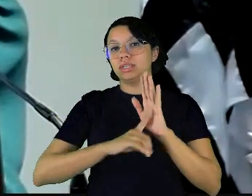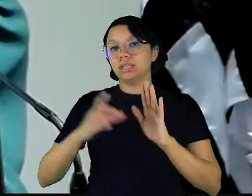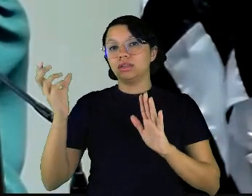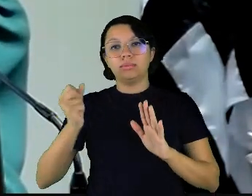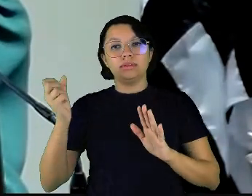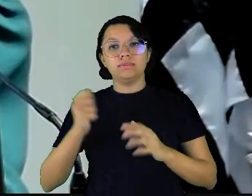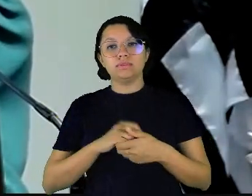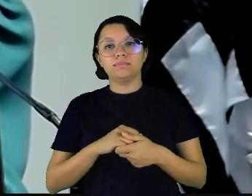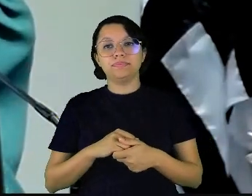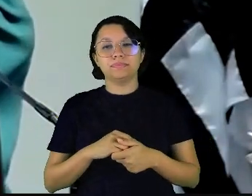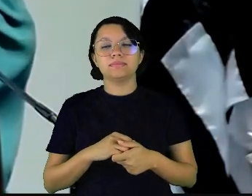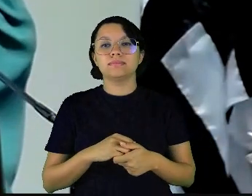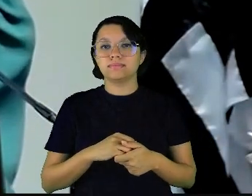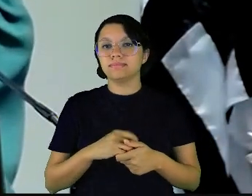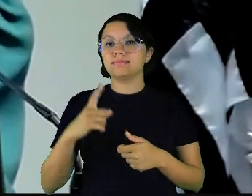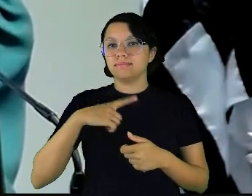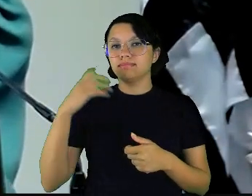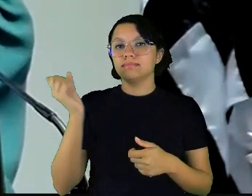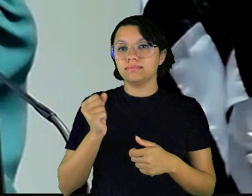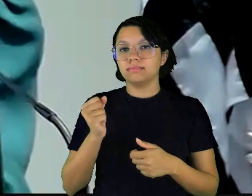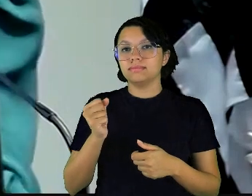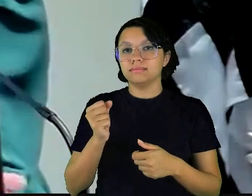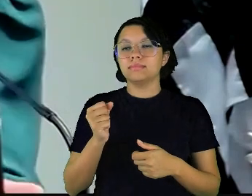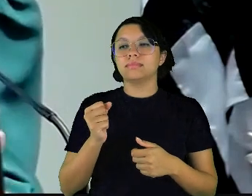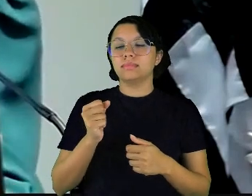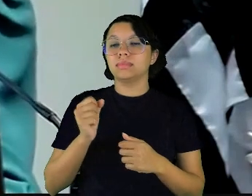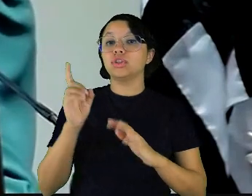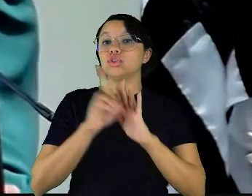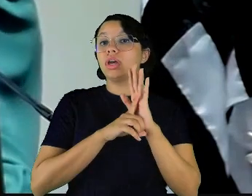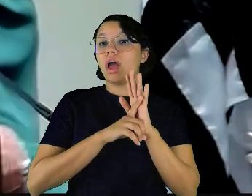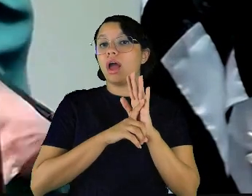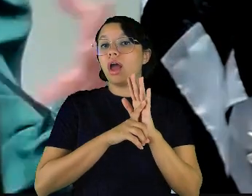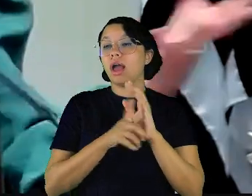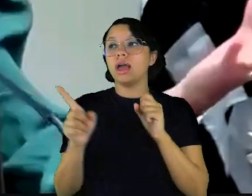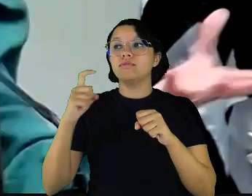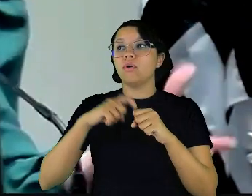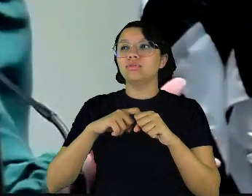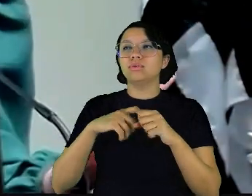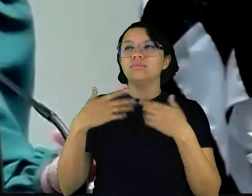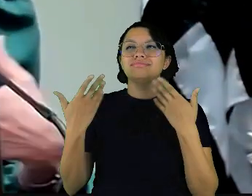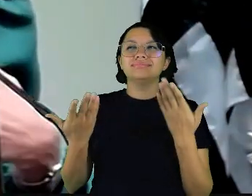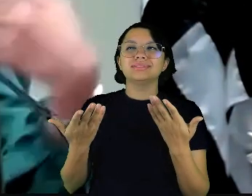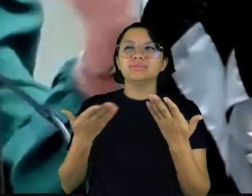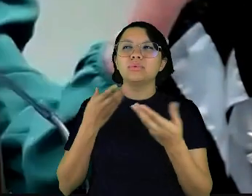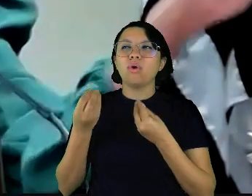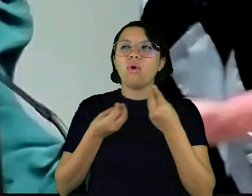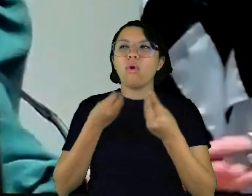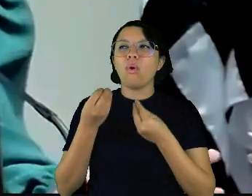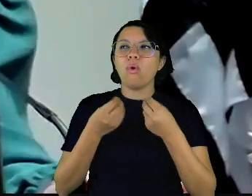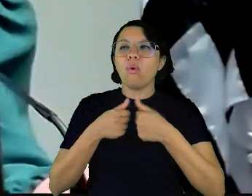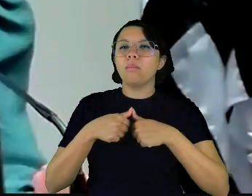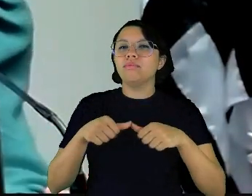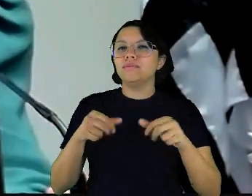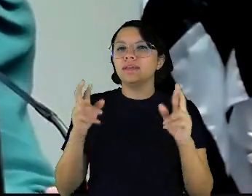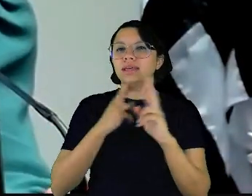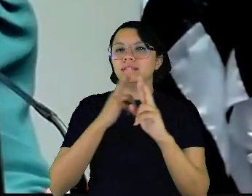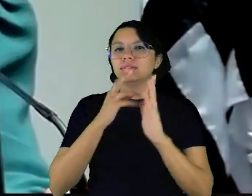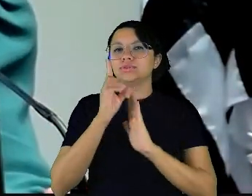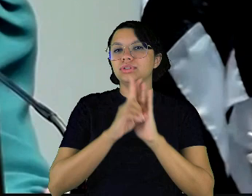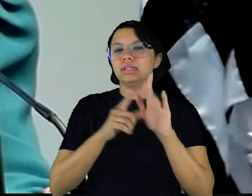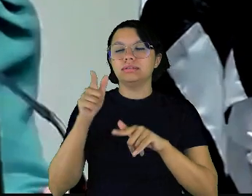benefício. Ele tem direito ao benefício. Mas ele voltou ao trabalho. Então, como é que isso fica perante o direito